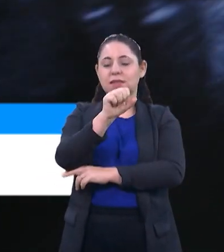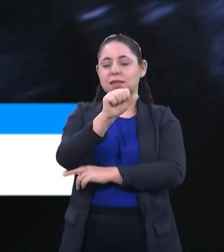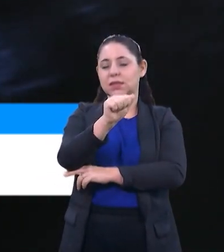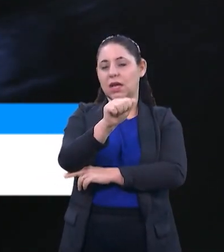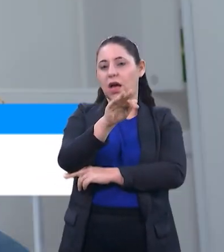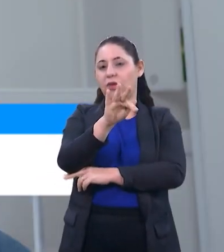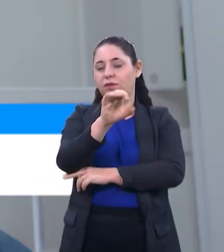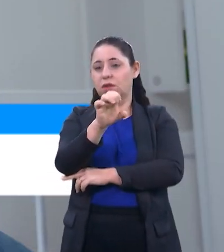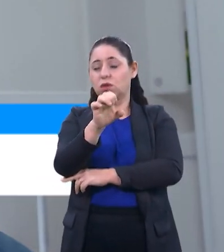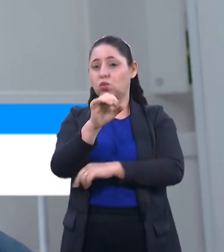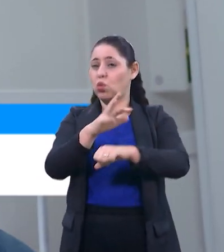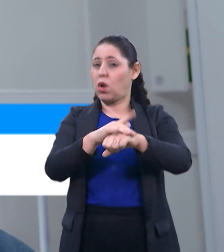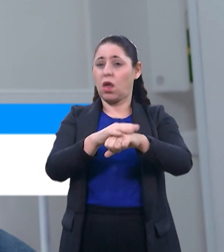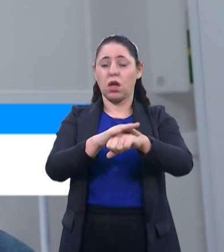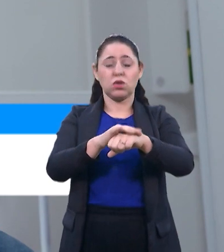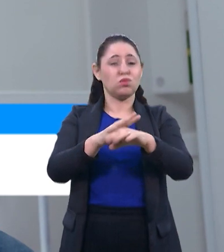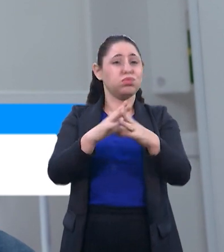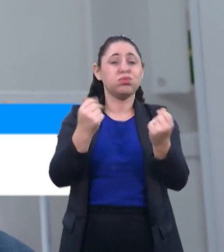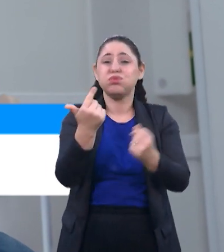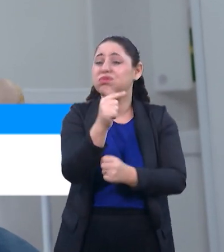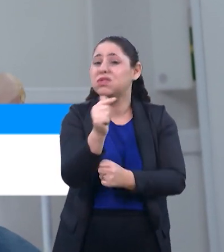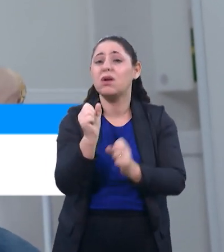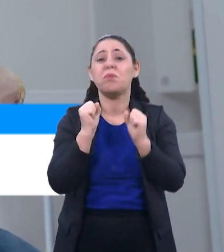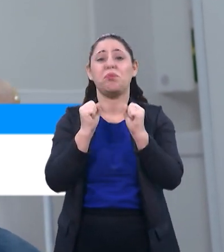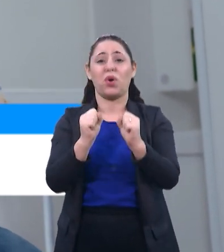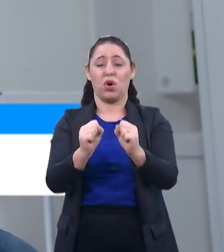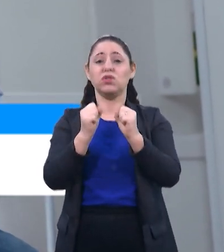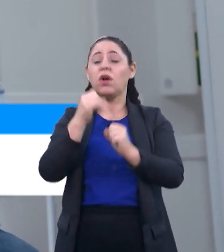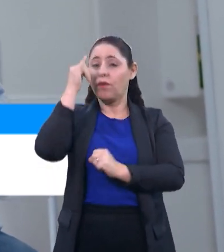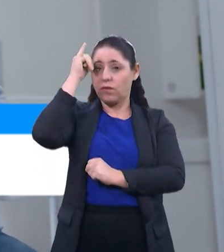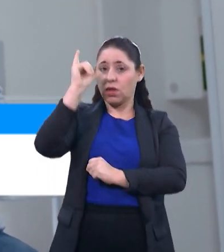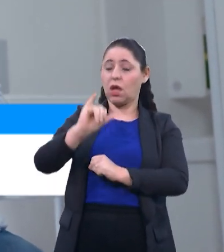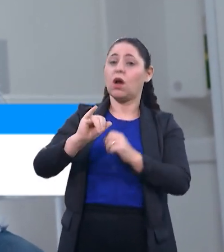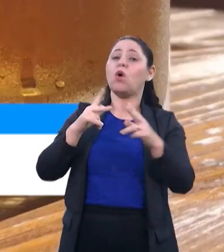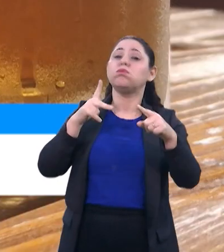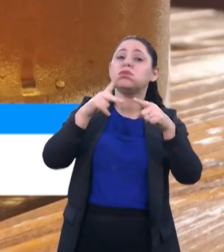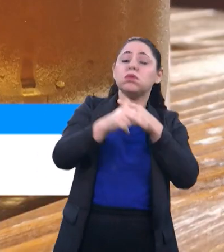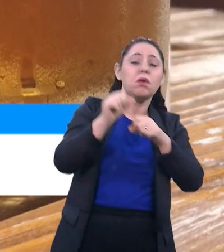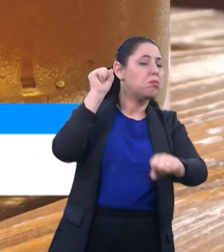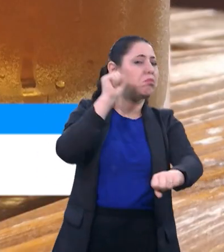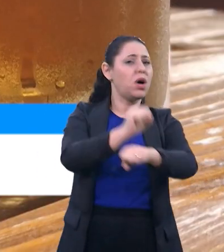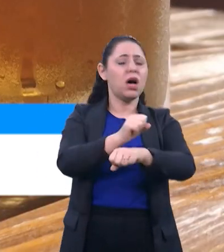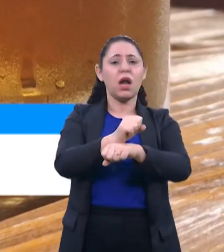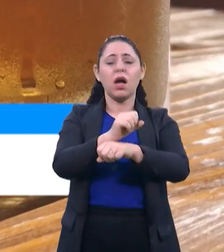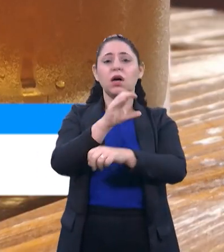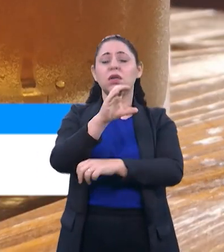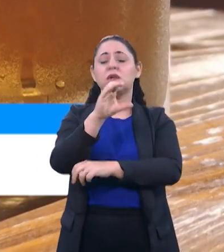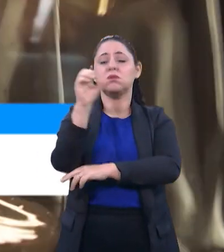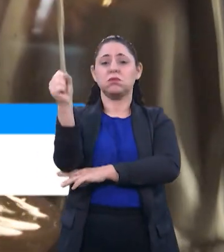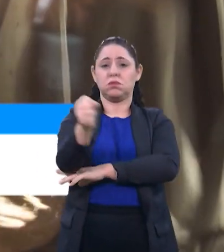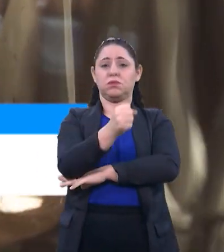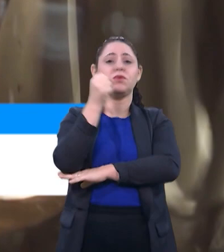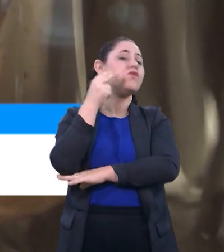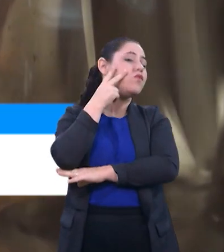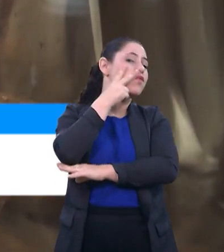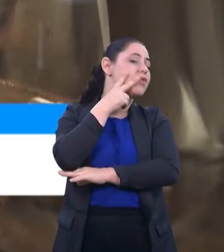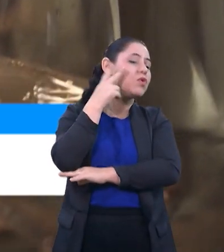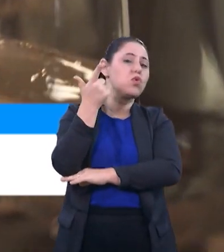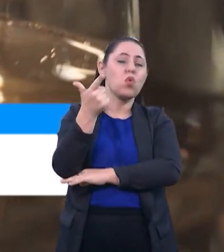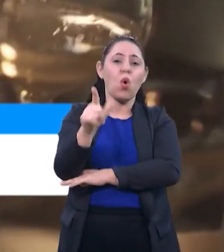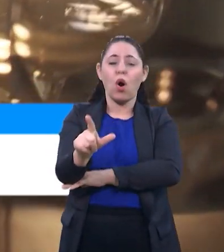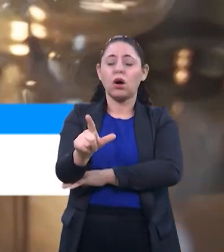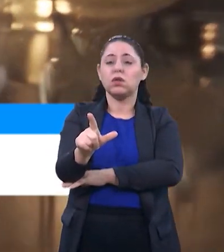como SAF, uma doença que não tem cura e pode ser potencialmente evitada cortando o consumo de cerveja, vinho e